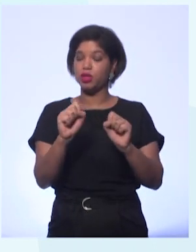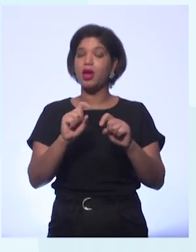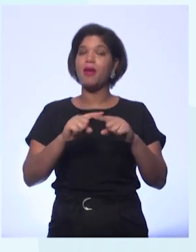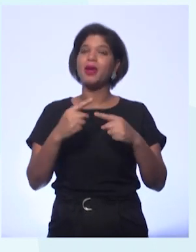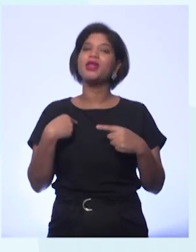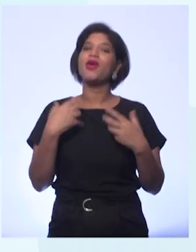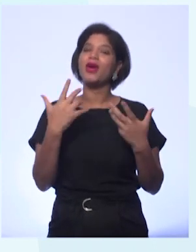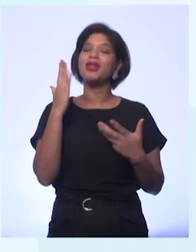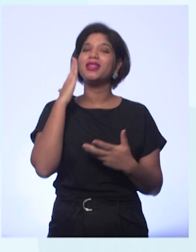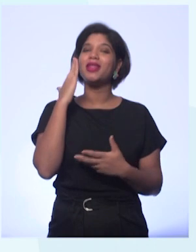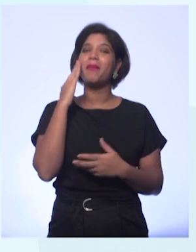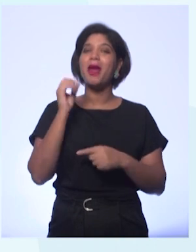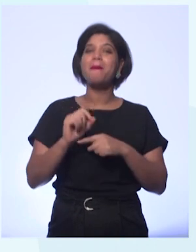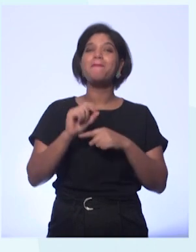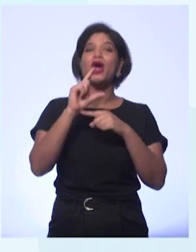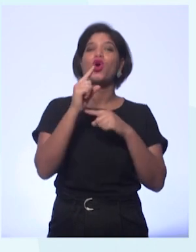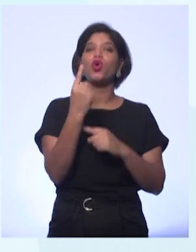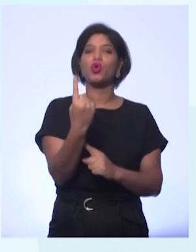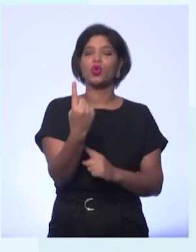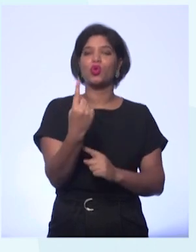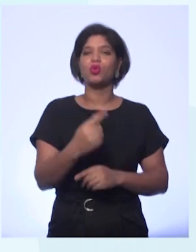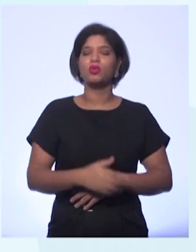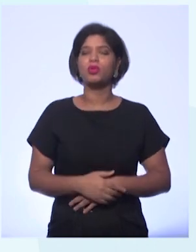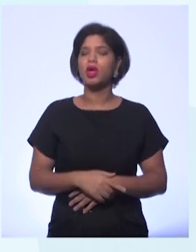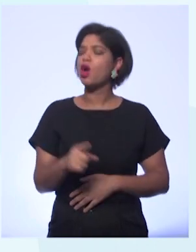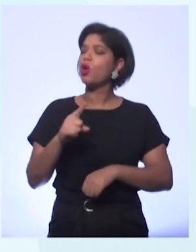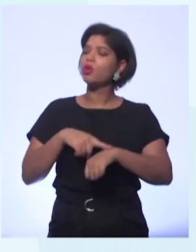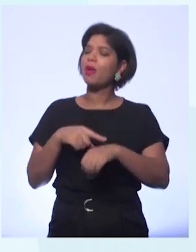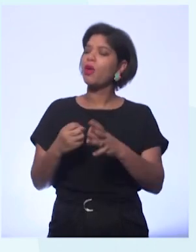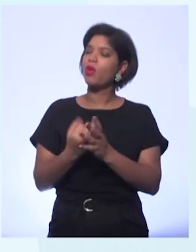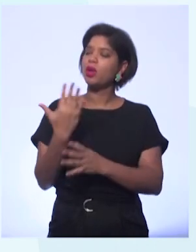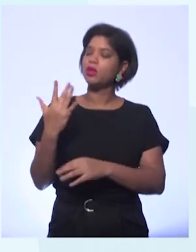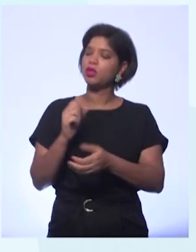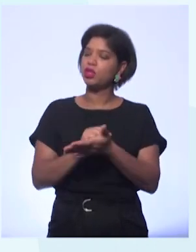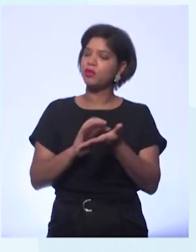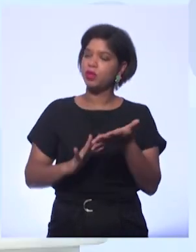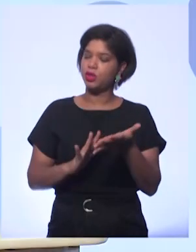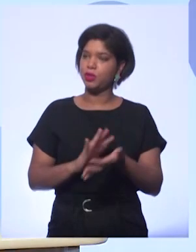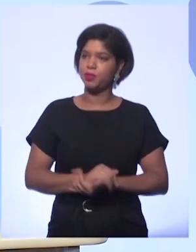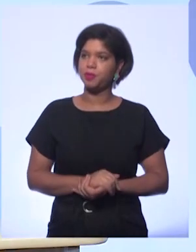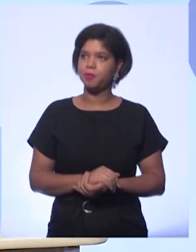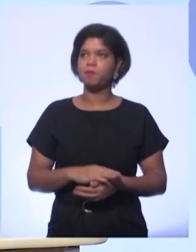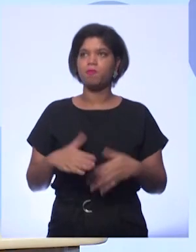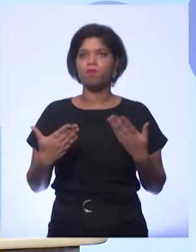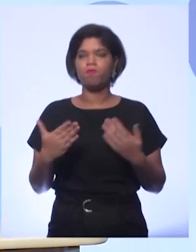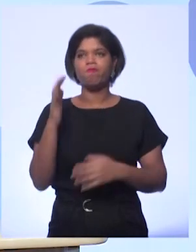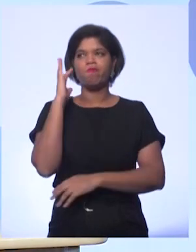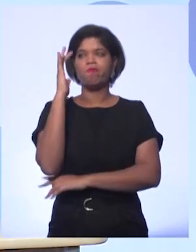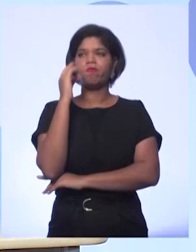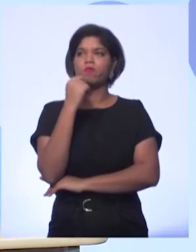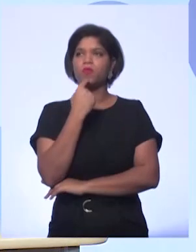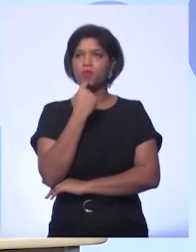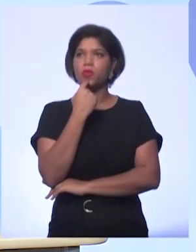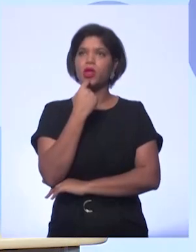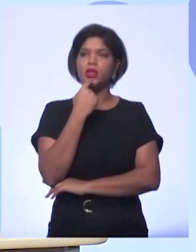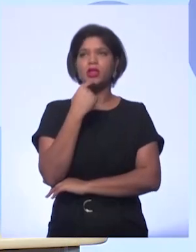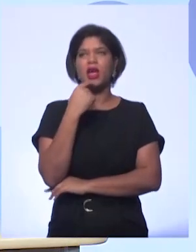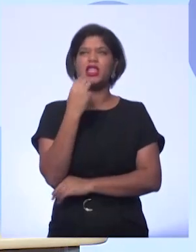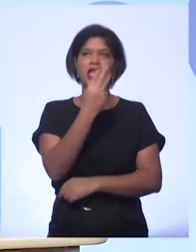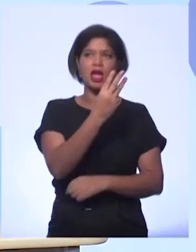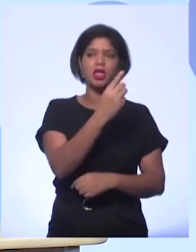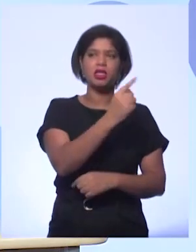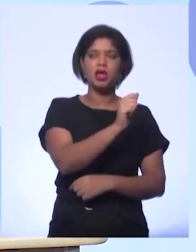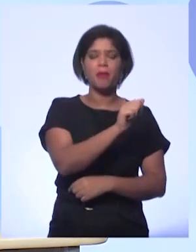saber quais são as maiores que um inteiro. Professora Inês, quanto tempo para essa atividade? Bom, professora Roberta, eles vão ter que pensar um pouquinho. Tem 3